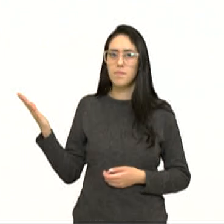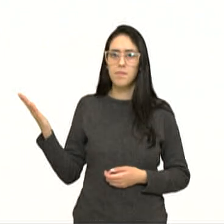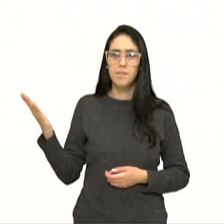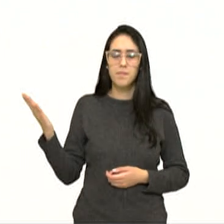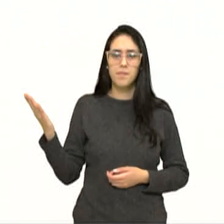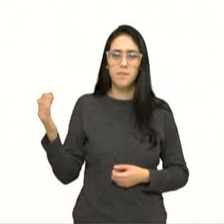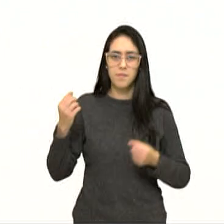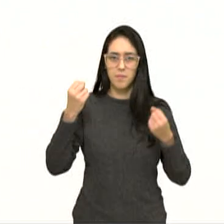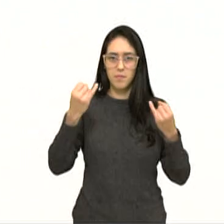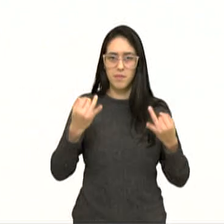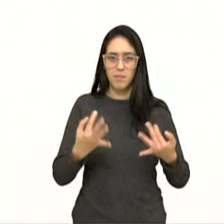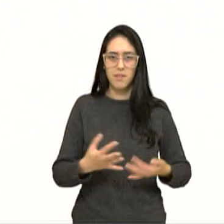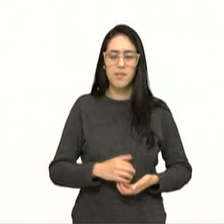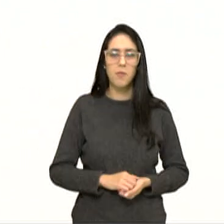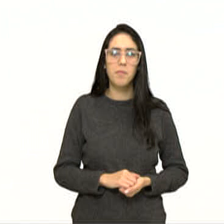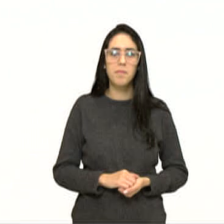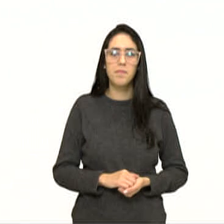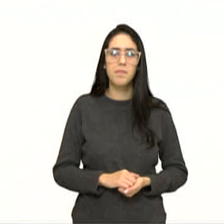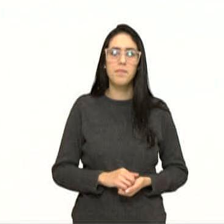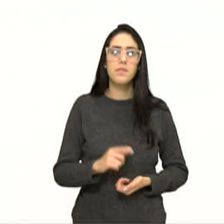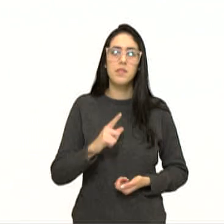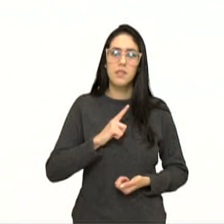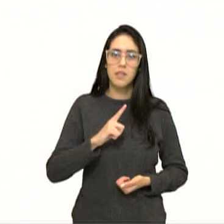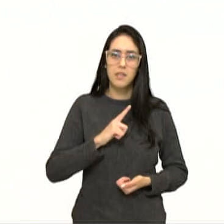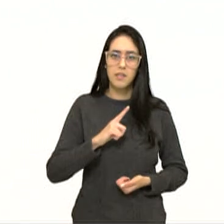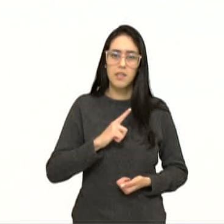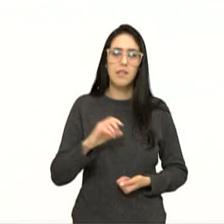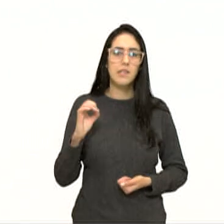minha definição, eles vão ser